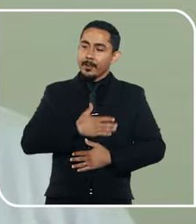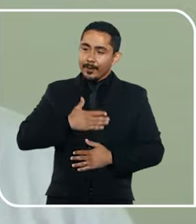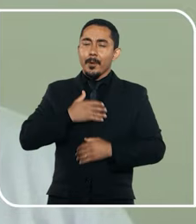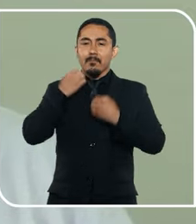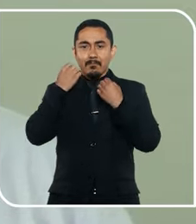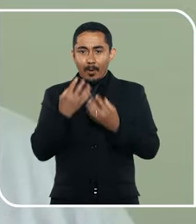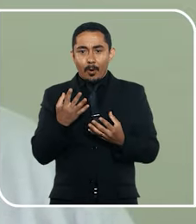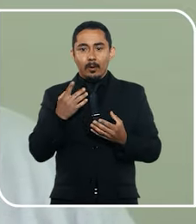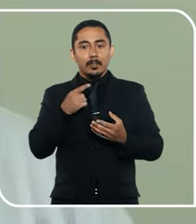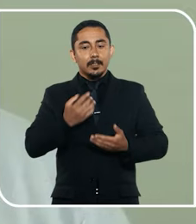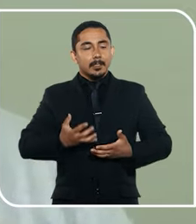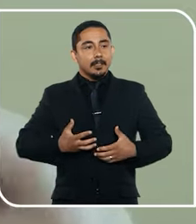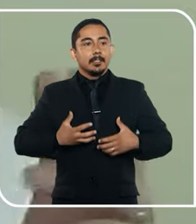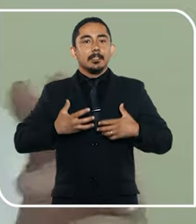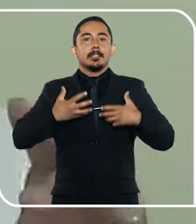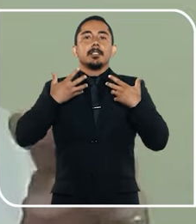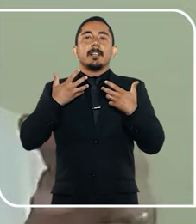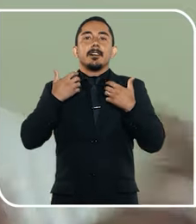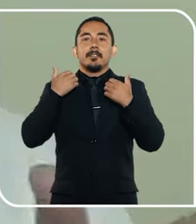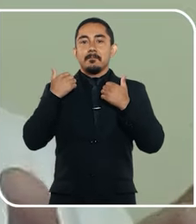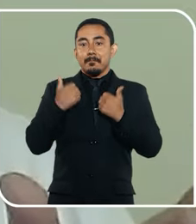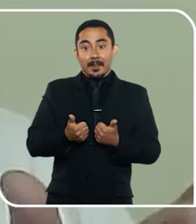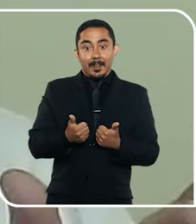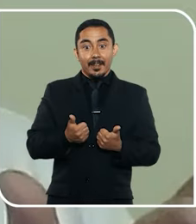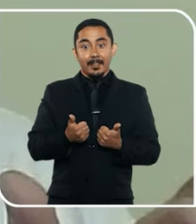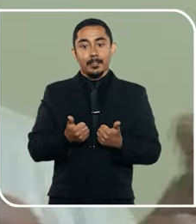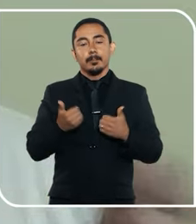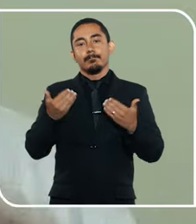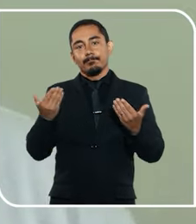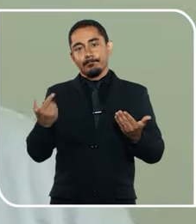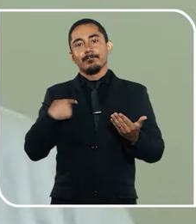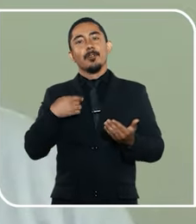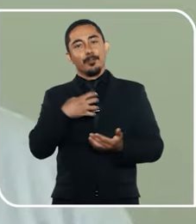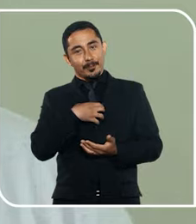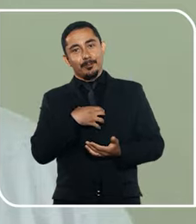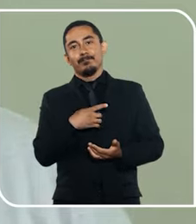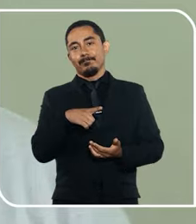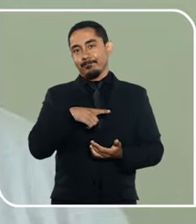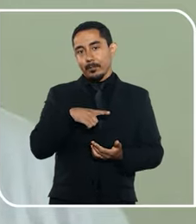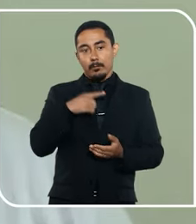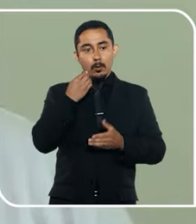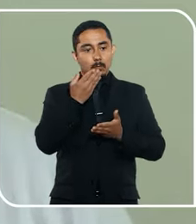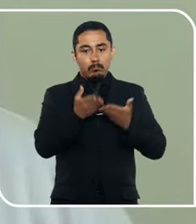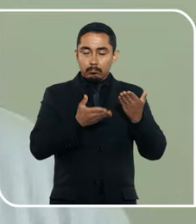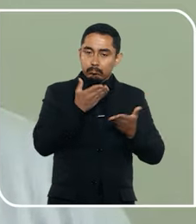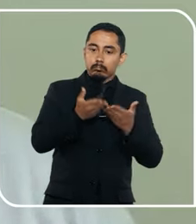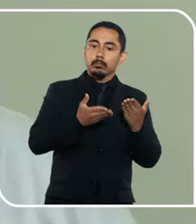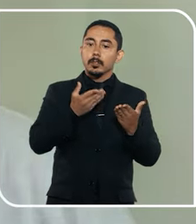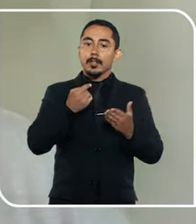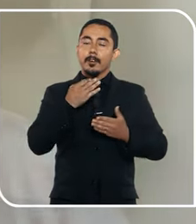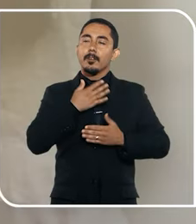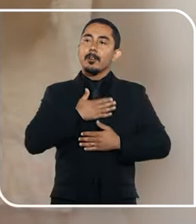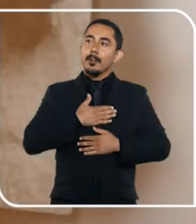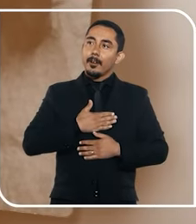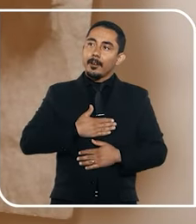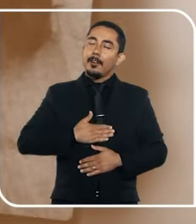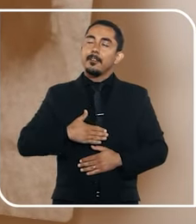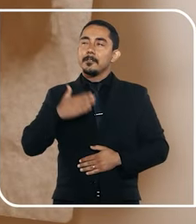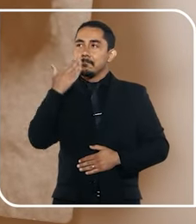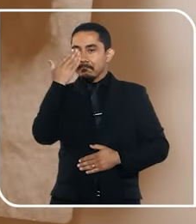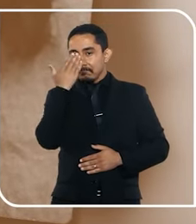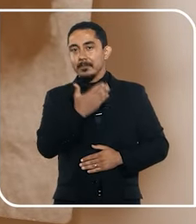muito prazeroso, que te deixa meio que em êxtase? Foi esse sentimento, foi um sentimento de